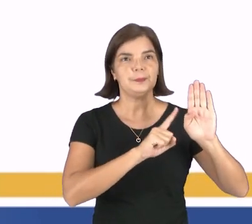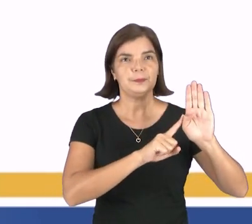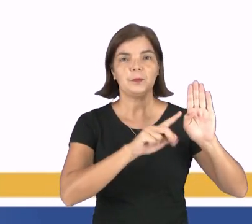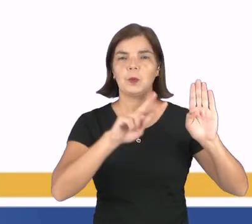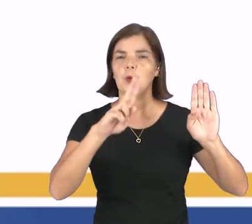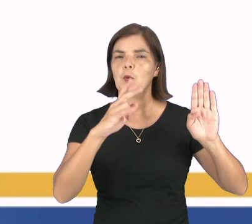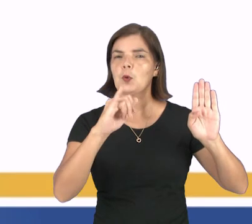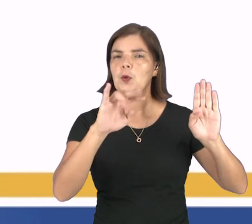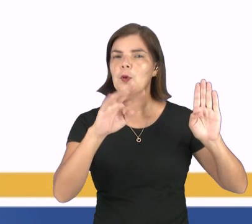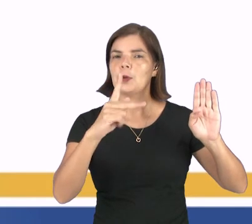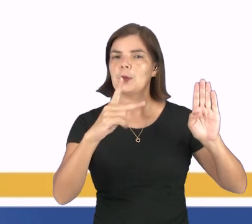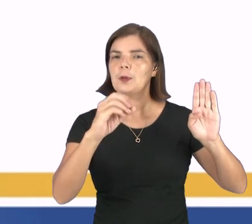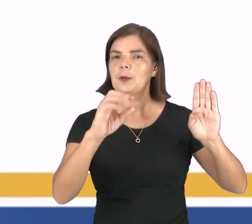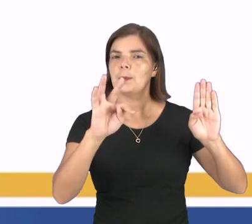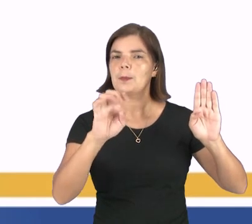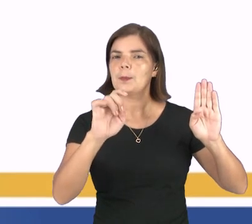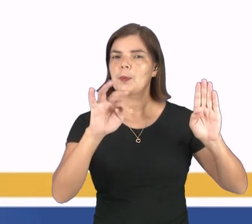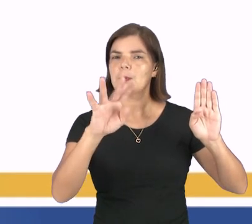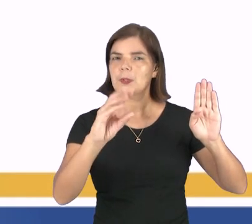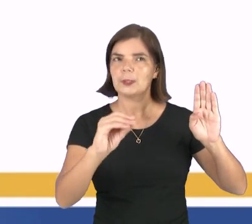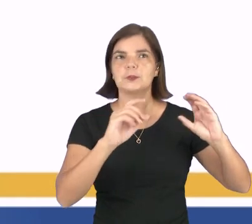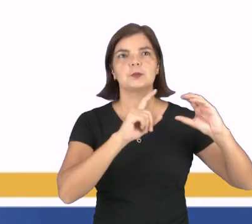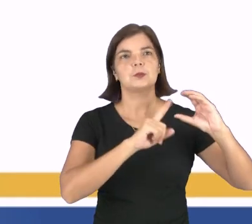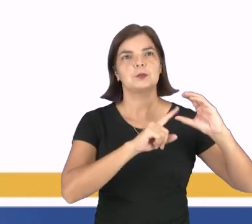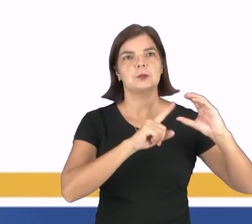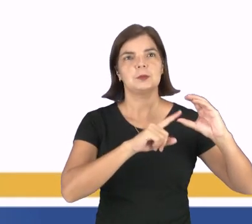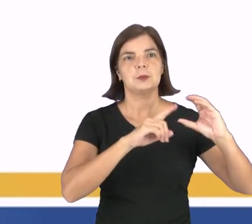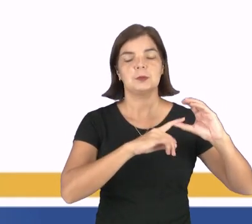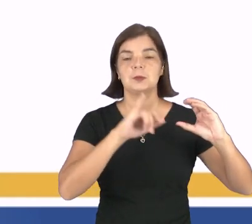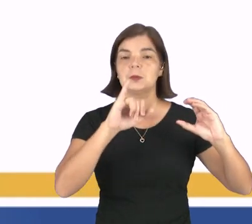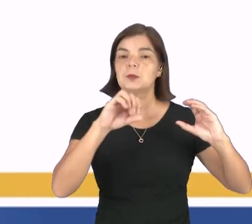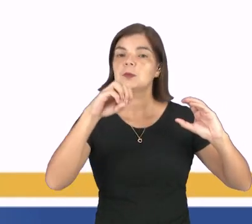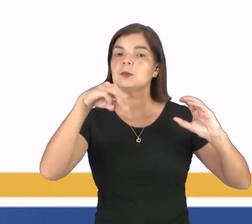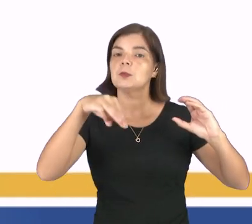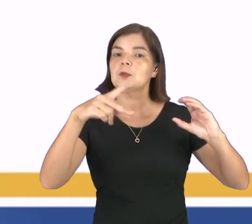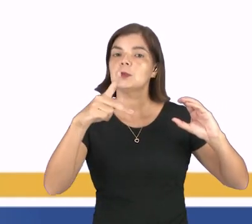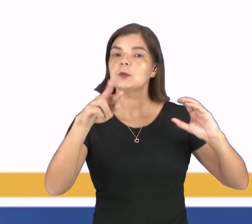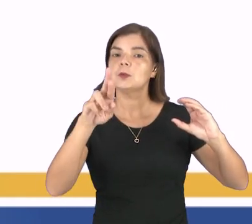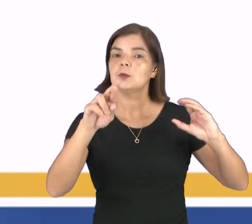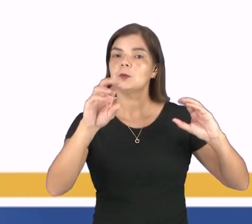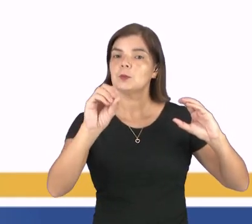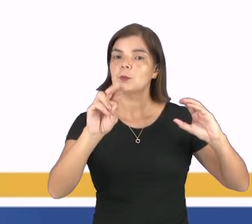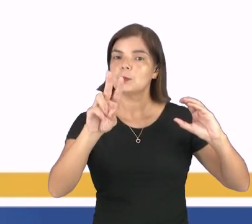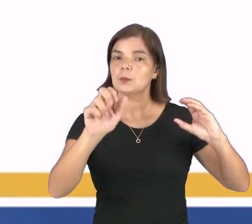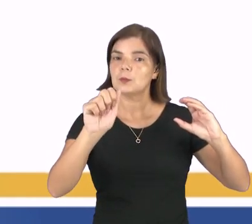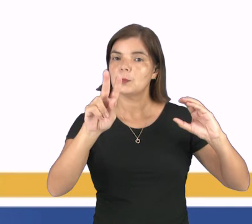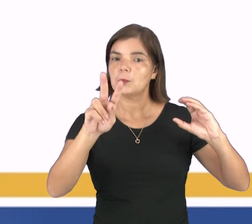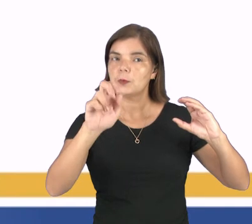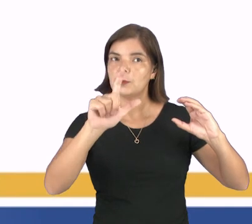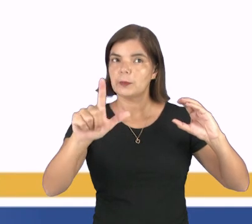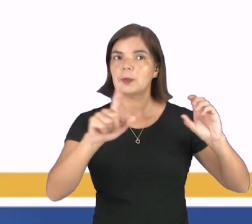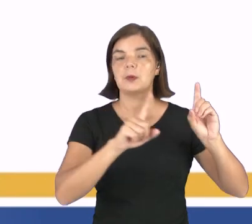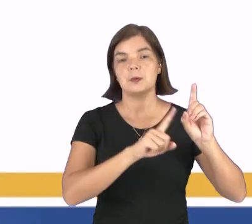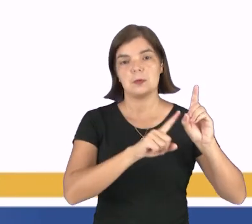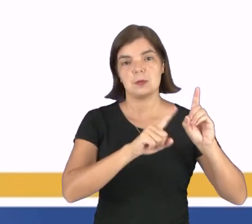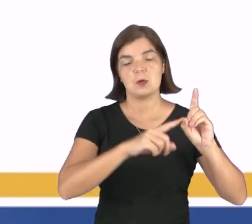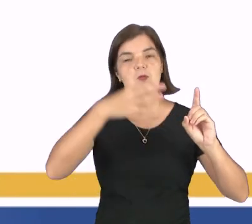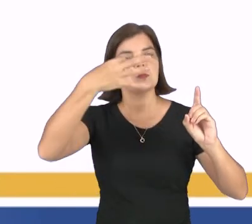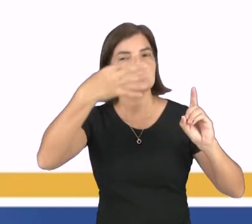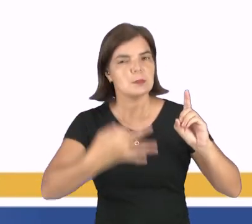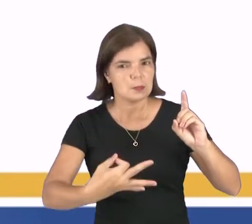casual, letra B, um fato hipotético, letra C, um fato improvável, ou letra D, um